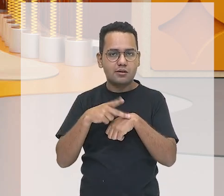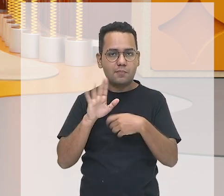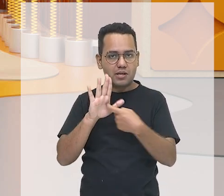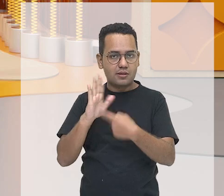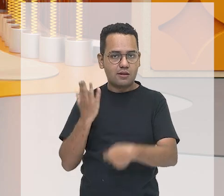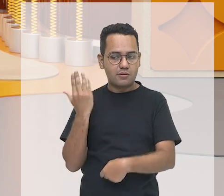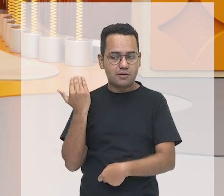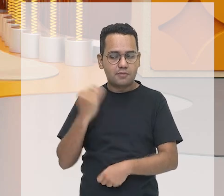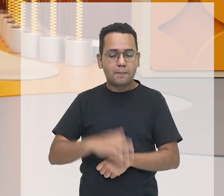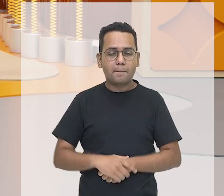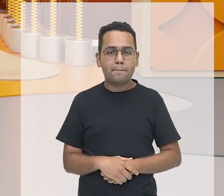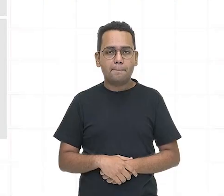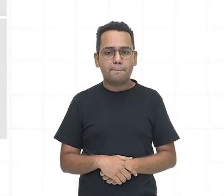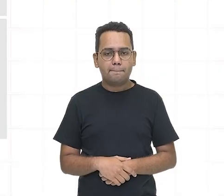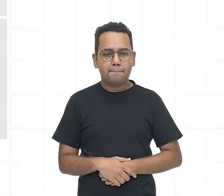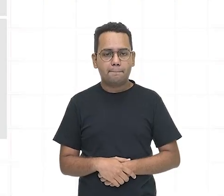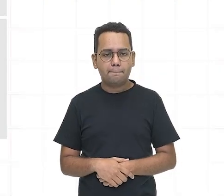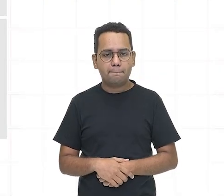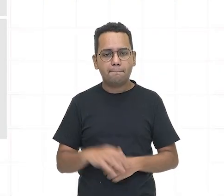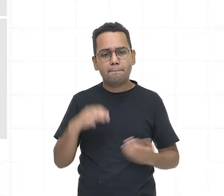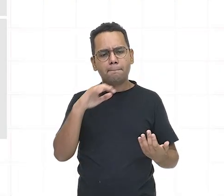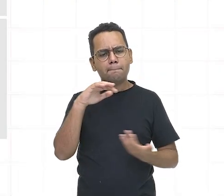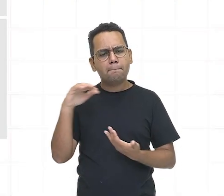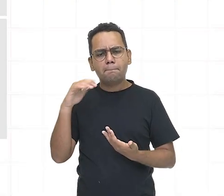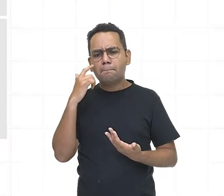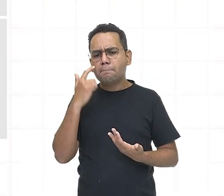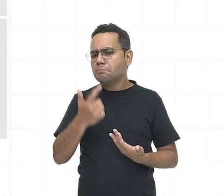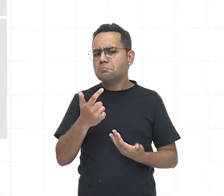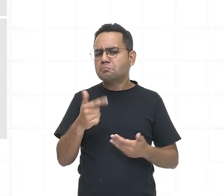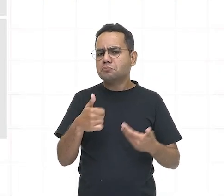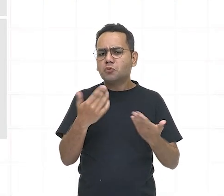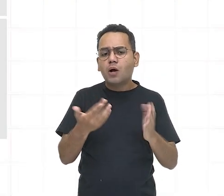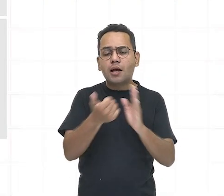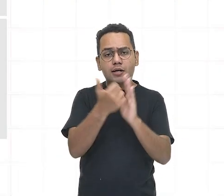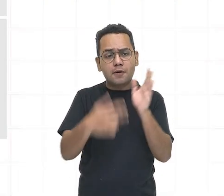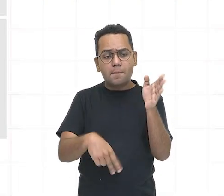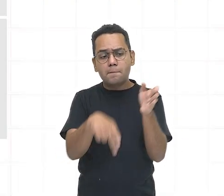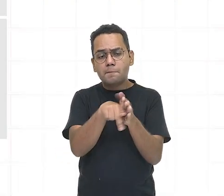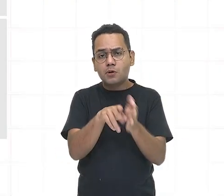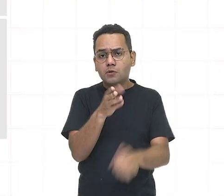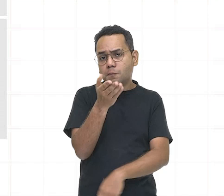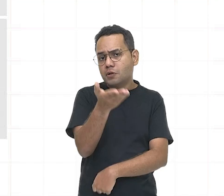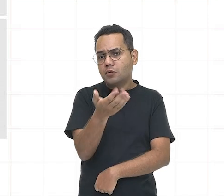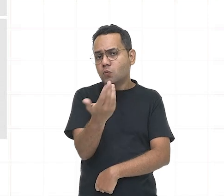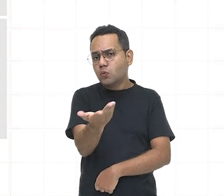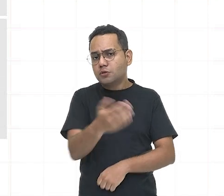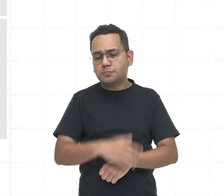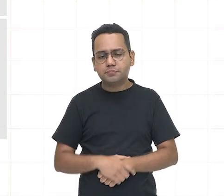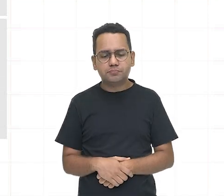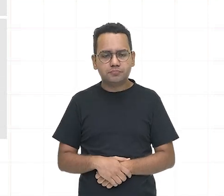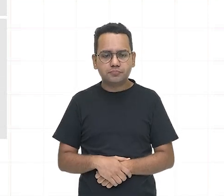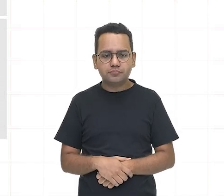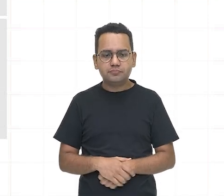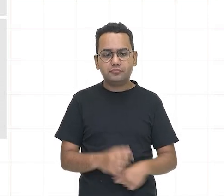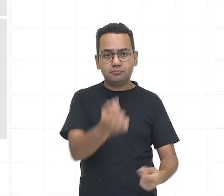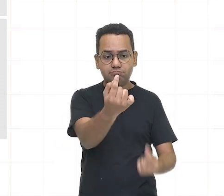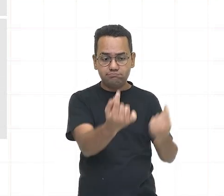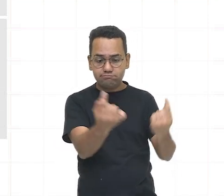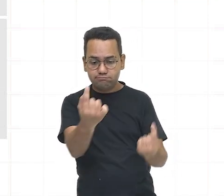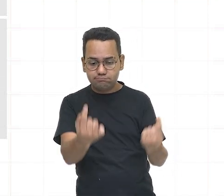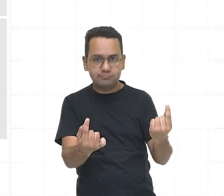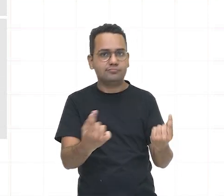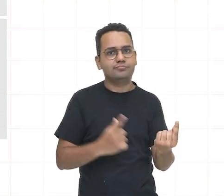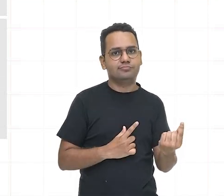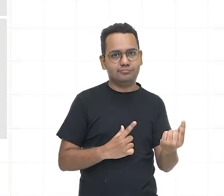aí os principais aspectos, né, desse desenvolvimento tecnológico na Europa? Olha só, a competitividade.